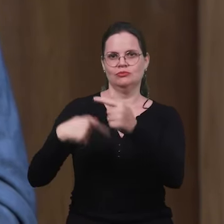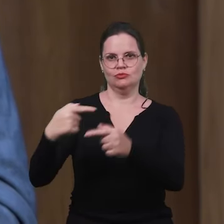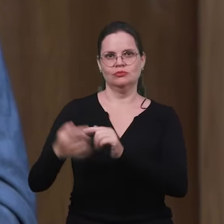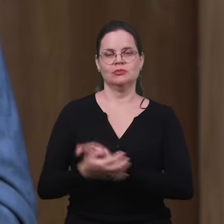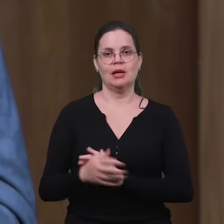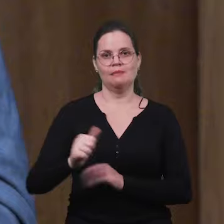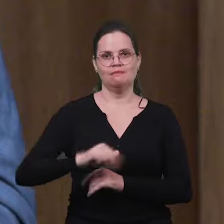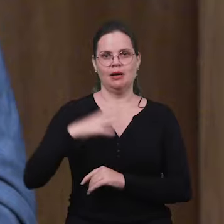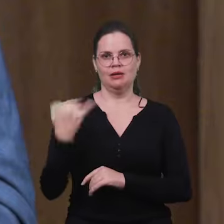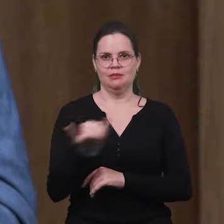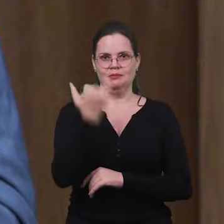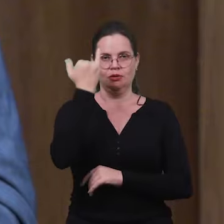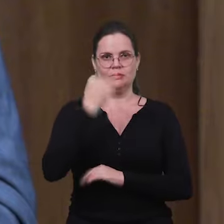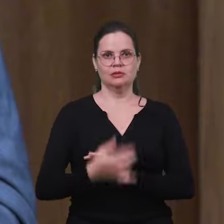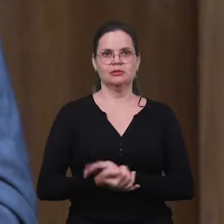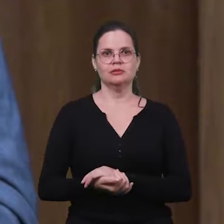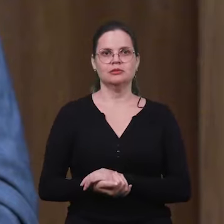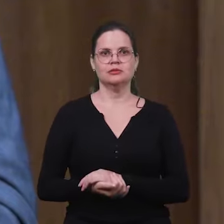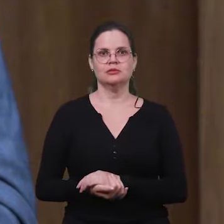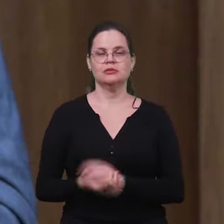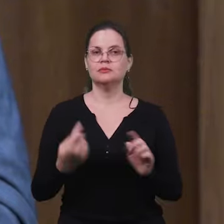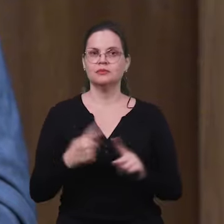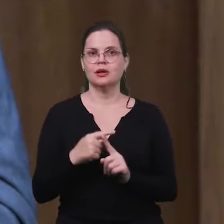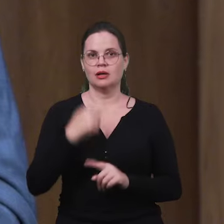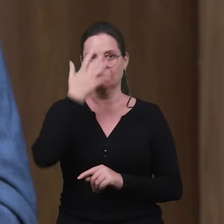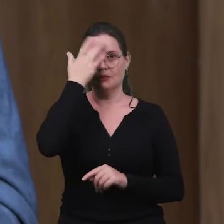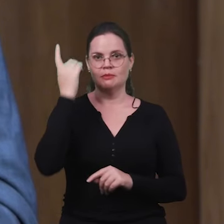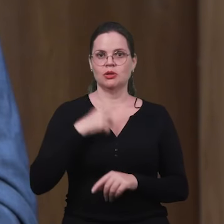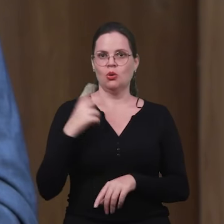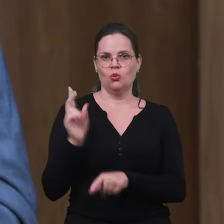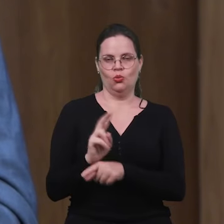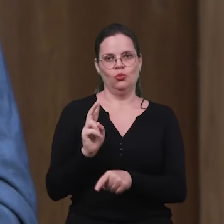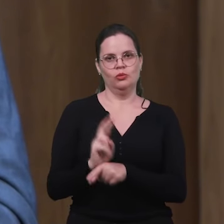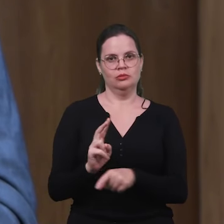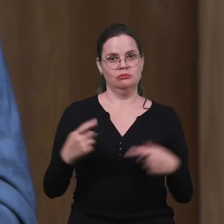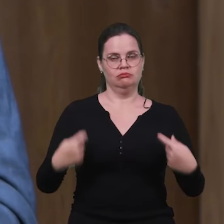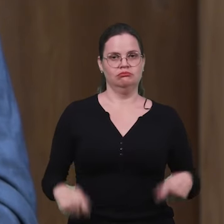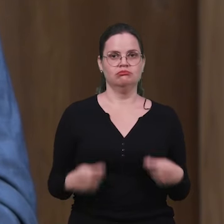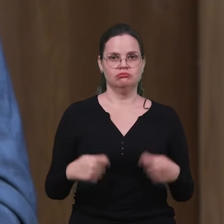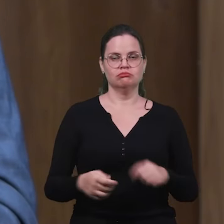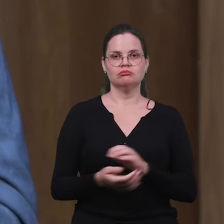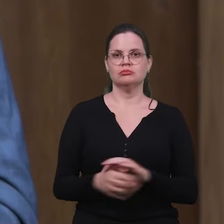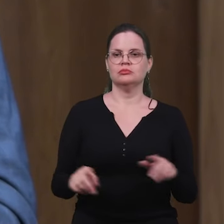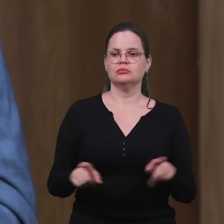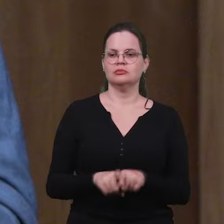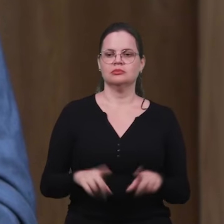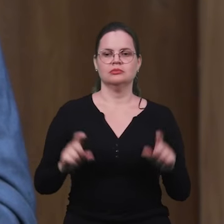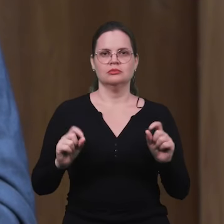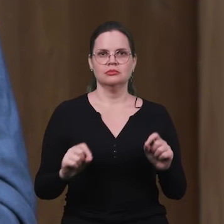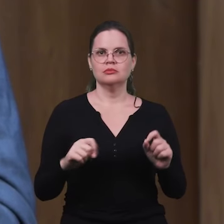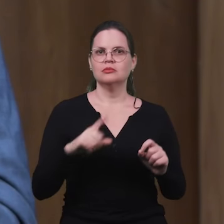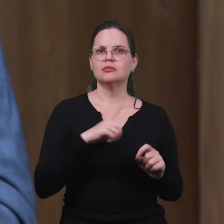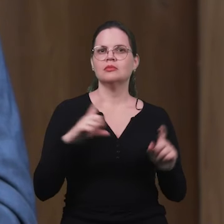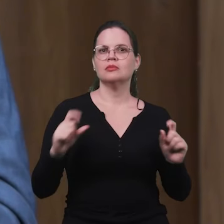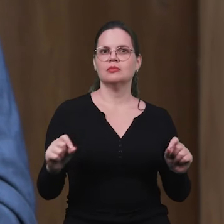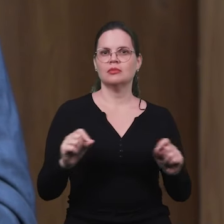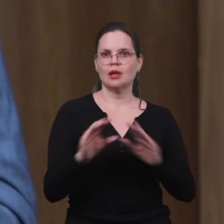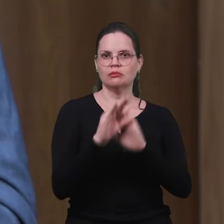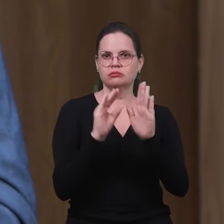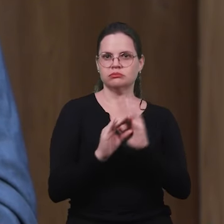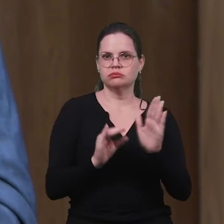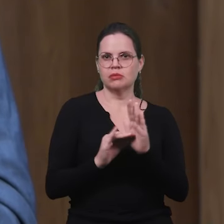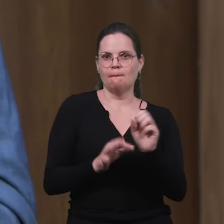mais importância ainda, né? Para a pessoa tomar esses cuidados, né? Exato. E no caso, ter essas